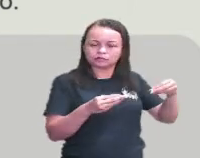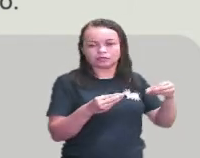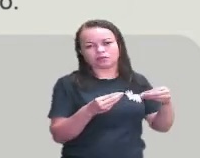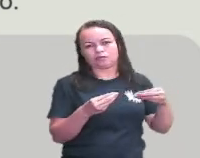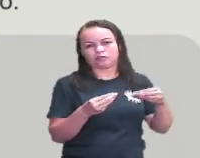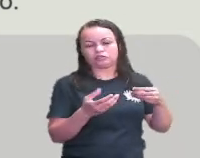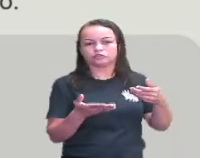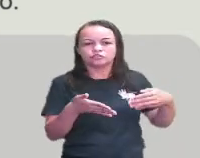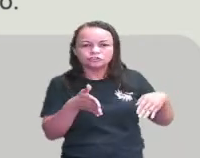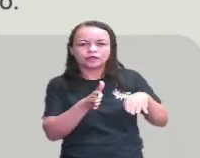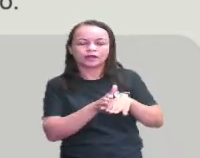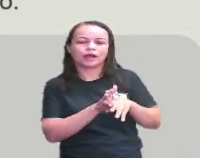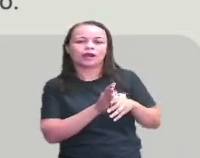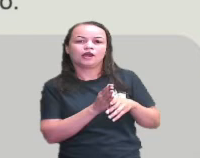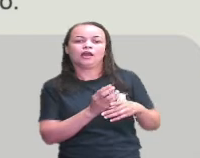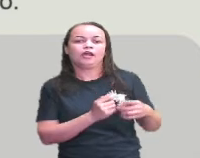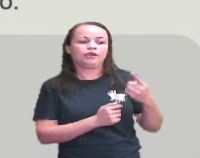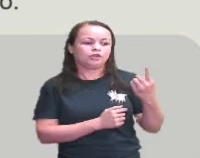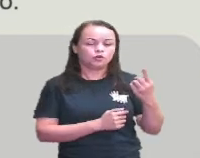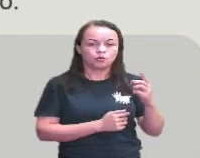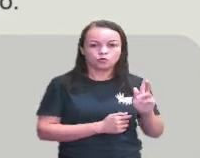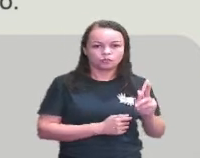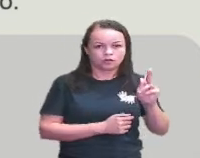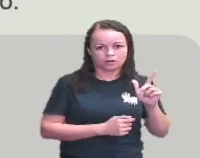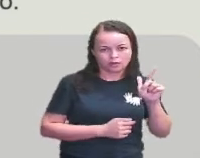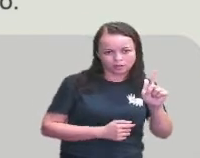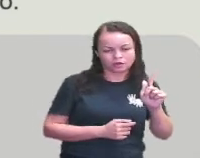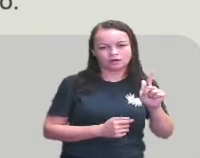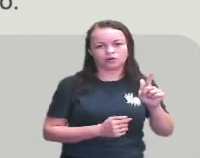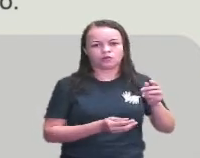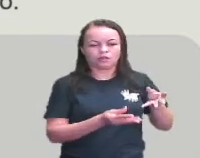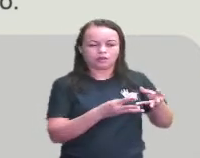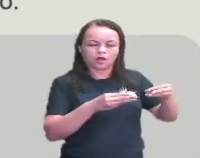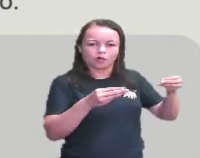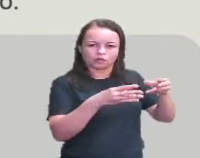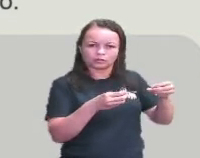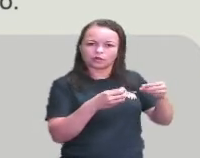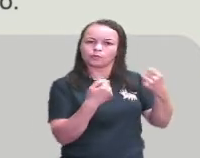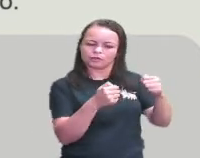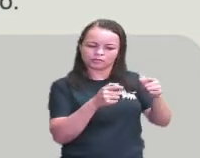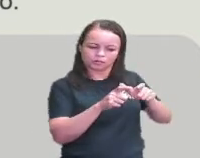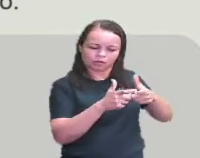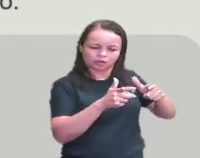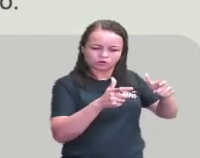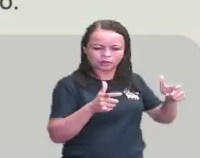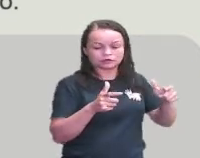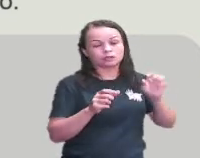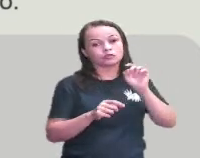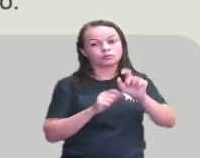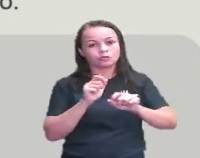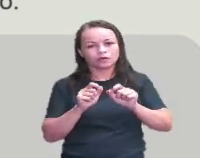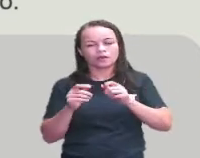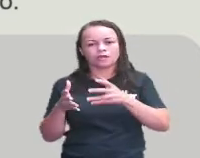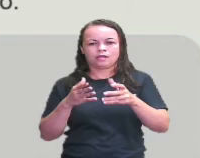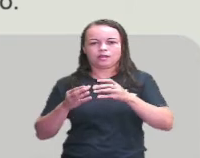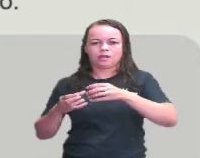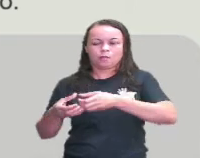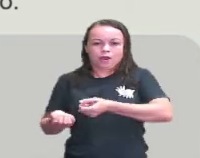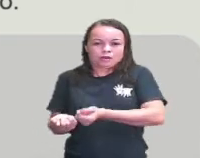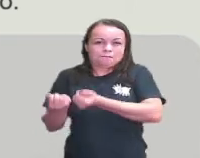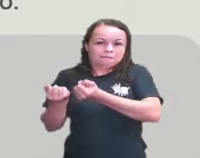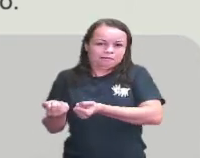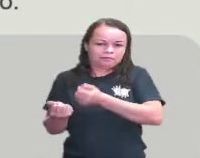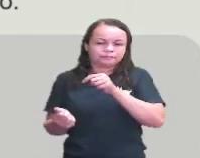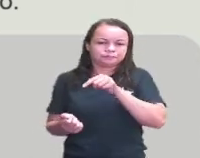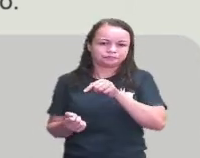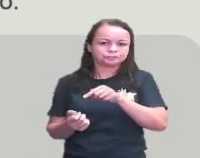quilo de algodão, vamos precisar de um maior espaço do que a barra de ferro de 1 kg. Então, assim podemos